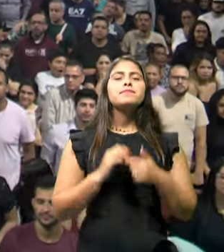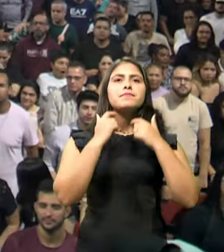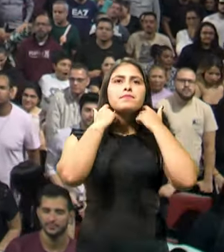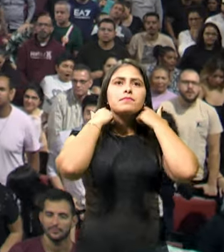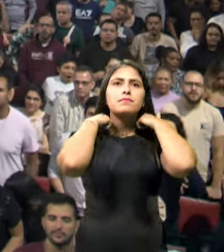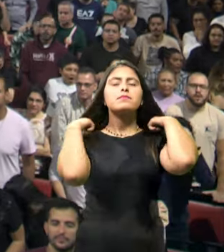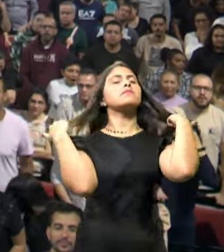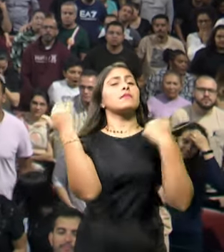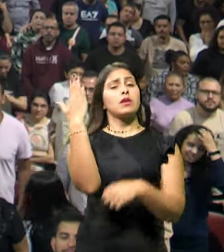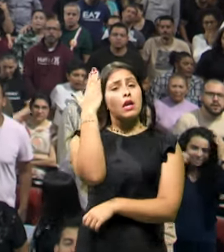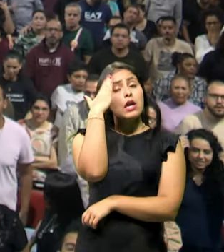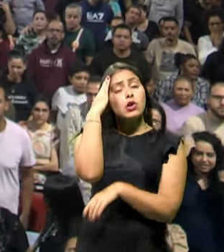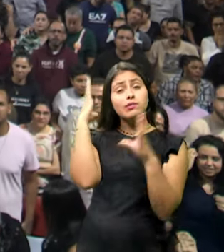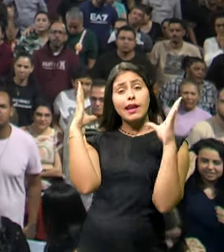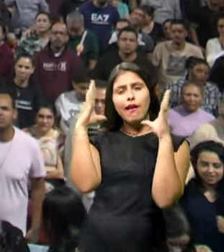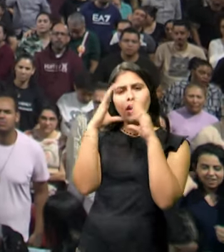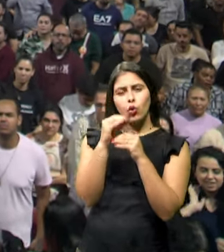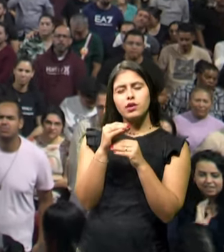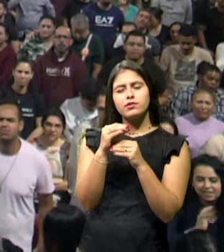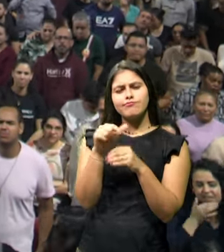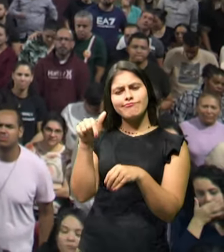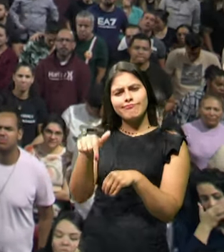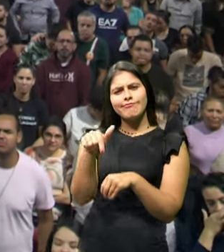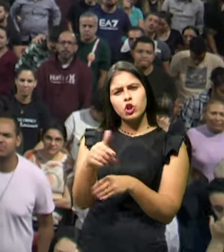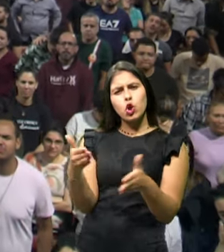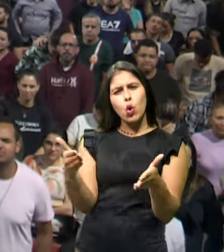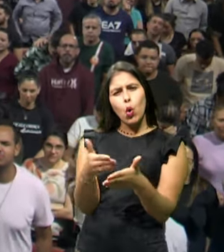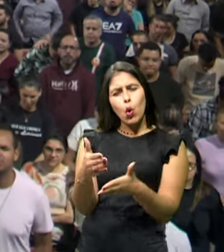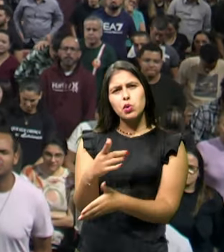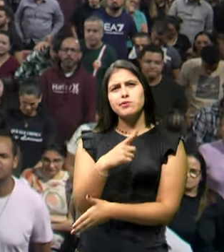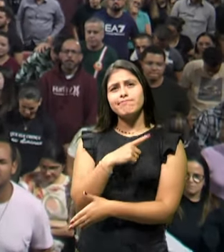Eu sei que aqui essa noite tem gente